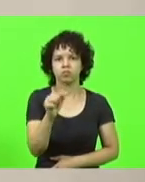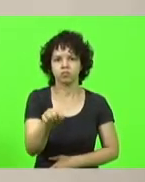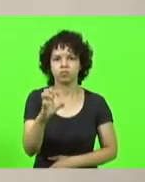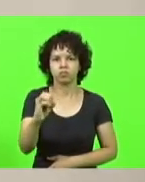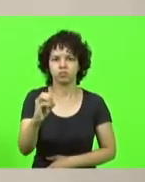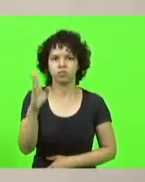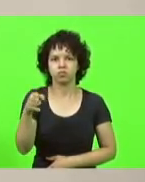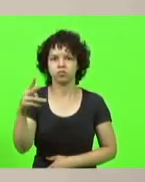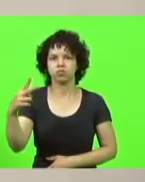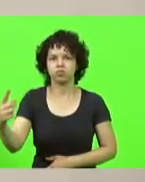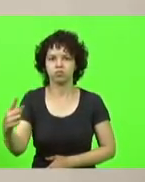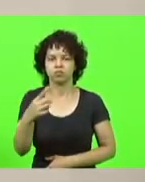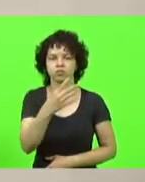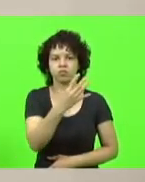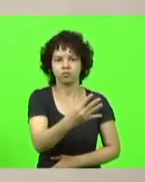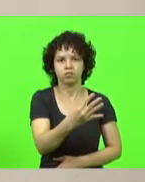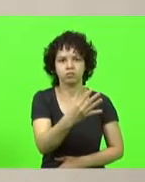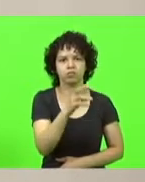441.0/2021, Projeto de Lei